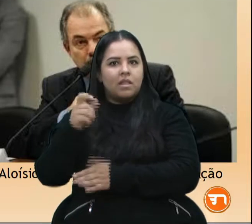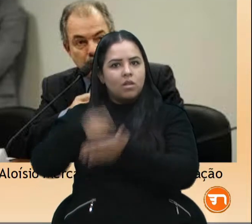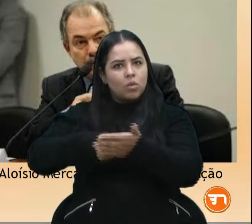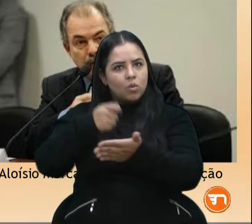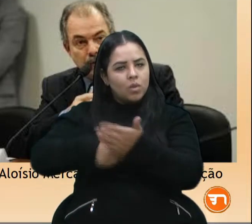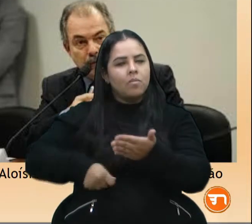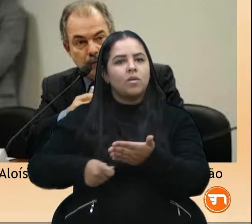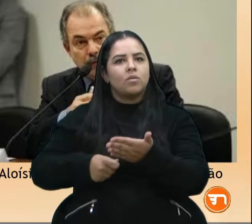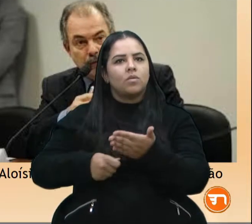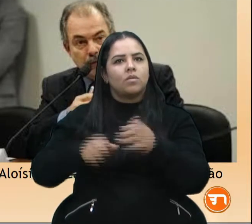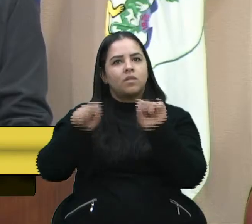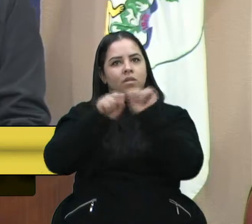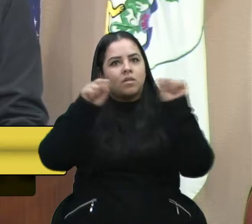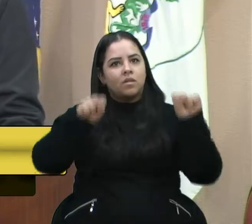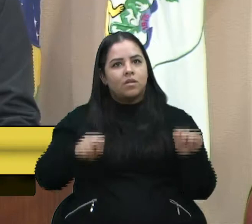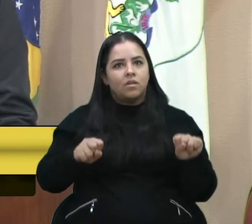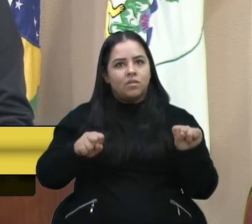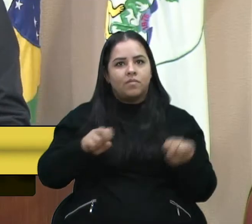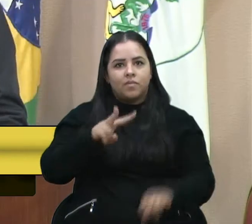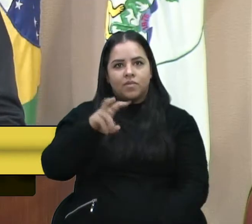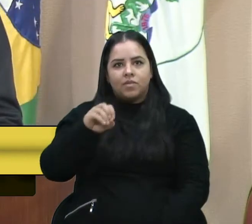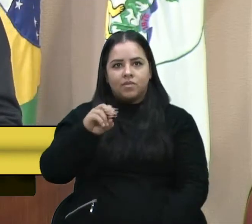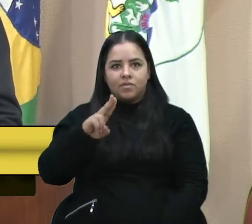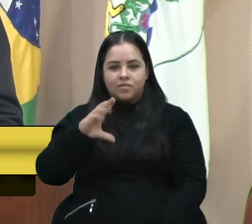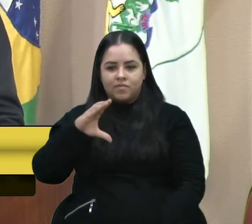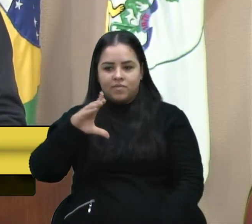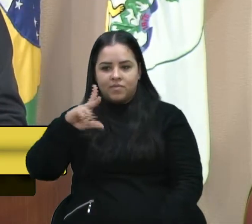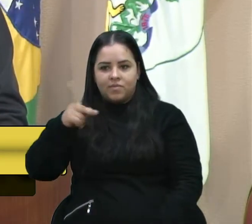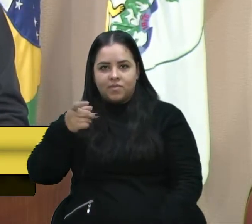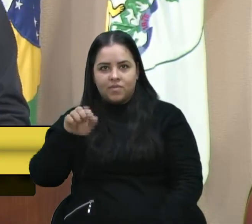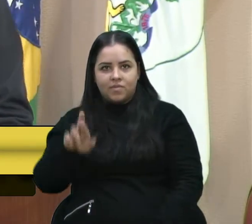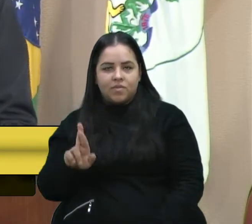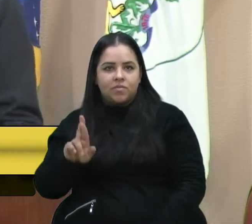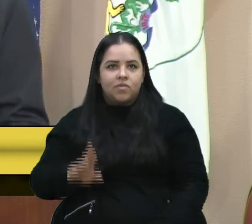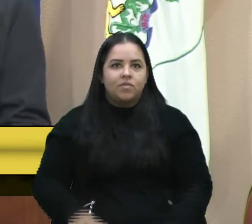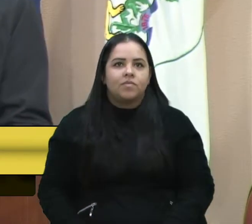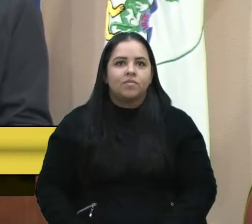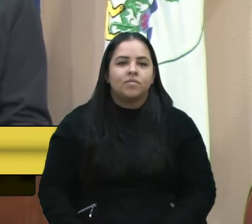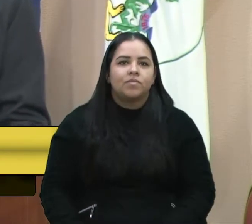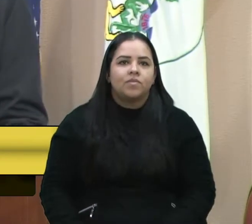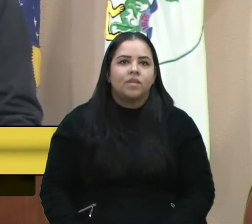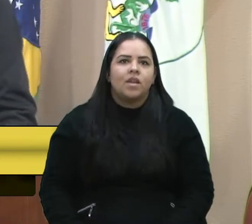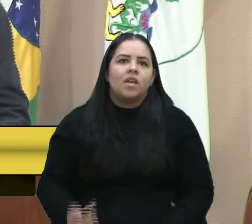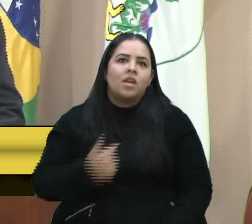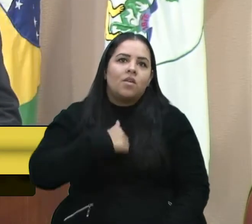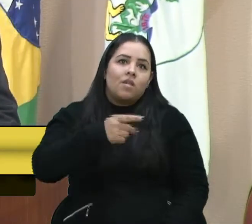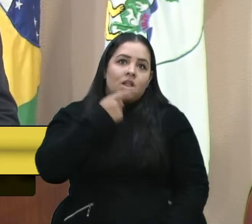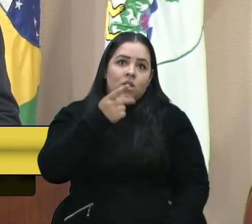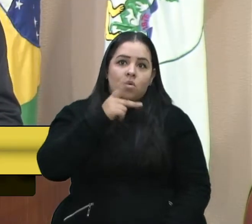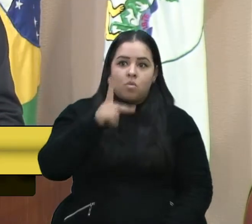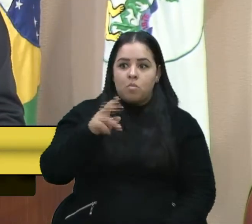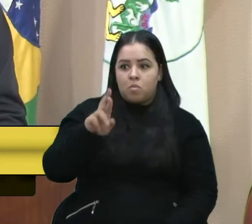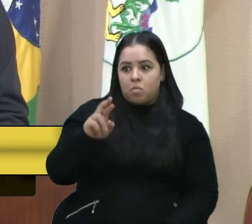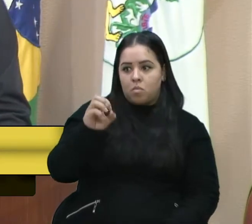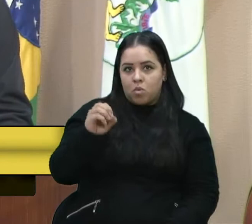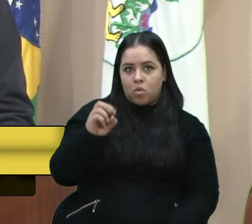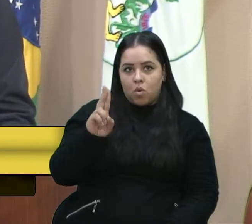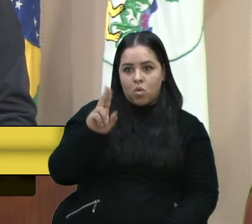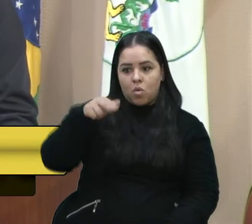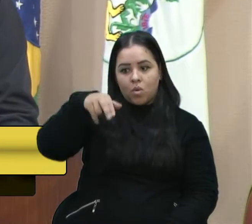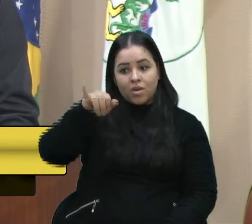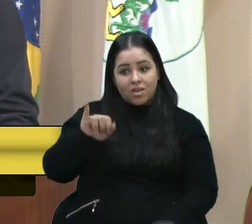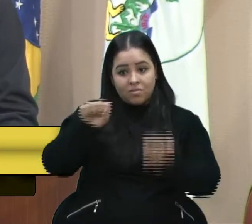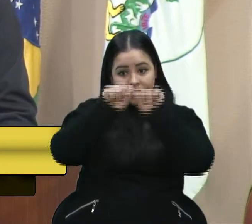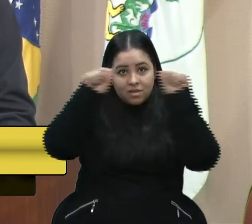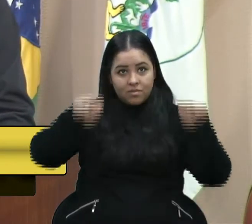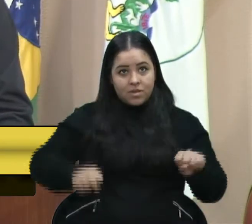Se possível, uma parte, mas pode ser depois, vereador. Quando a gente olha, aqui eu estava me referindo ao ProUni, só para deixar claro, né, que foi um sistema